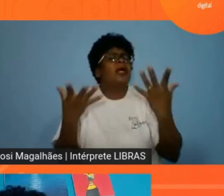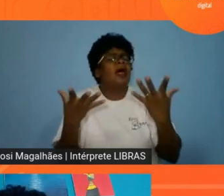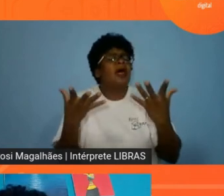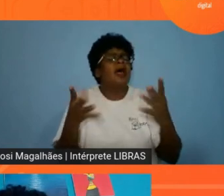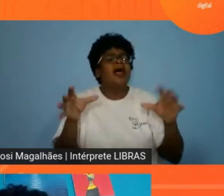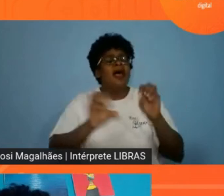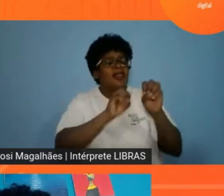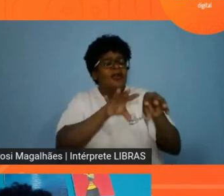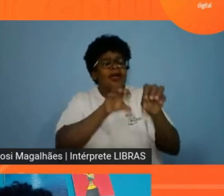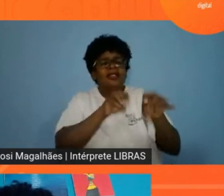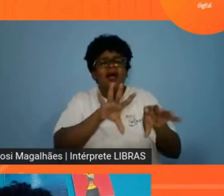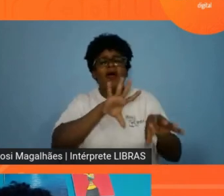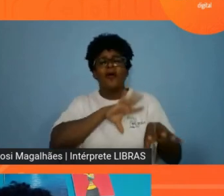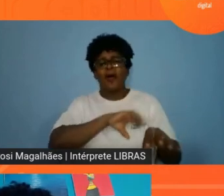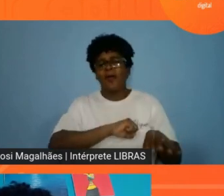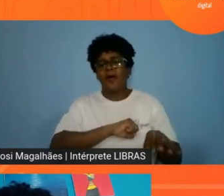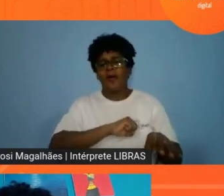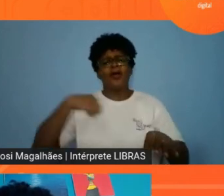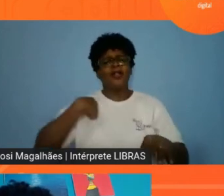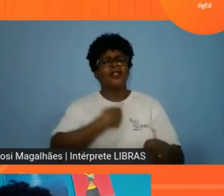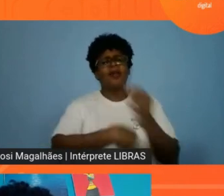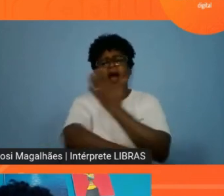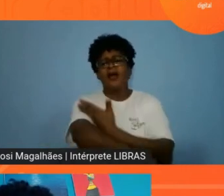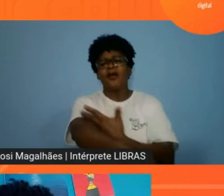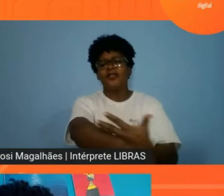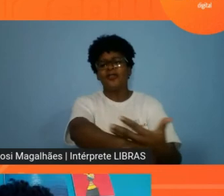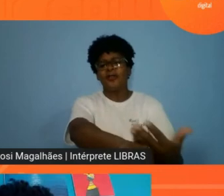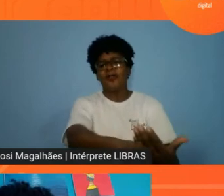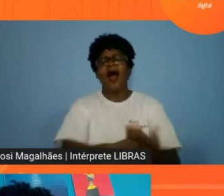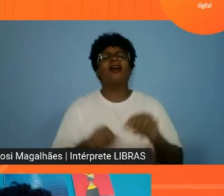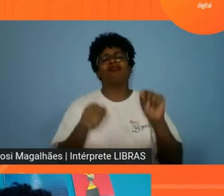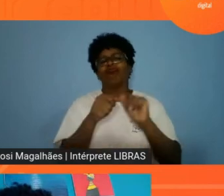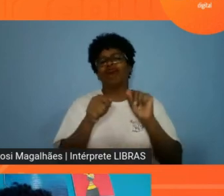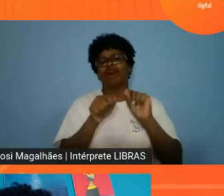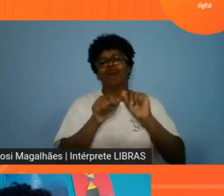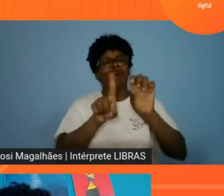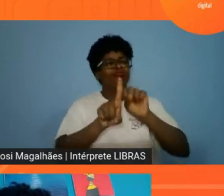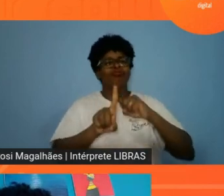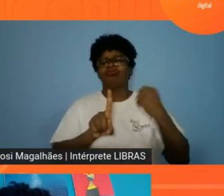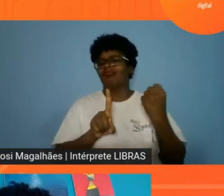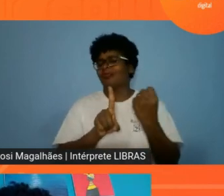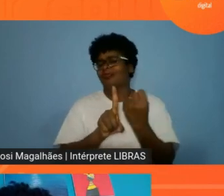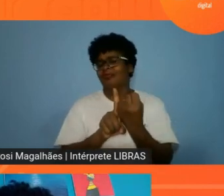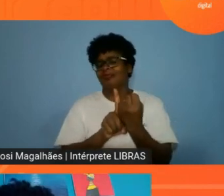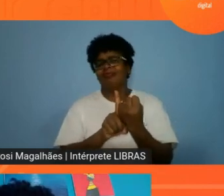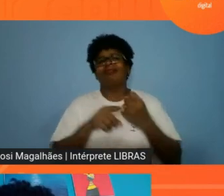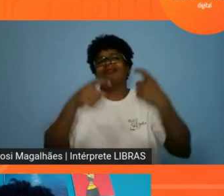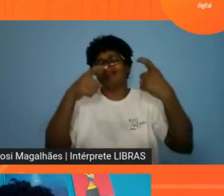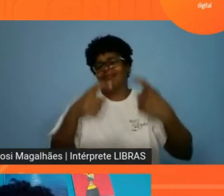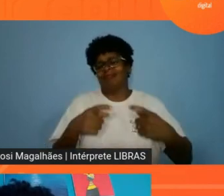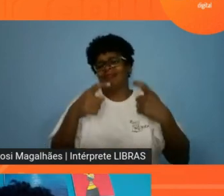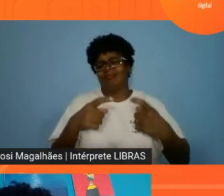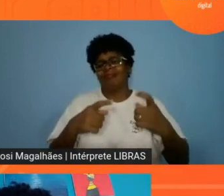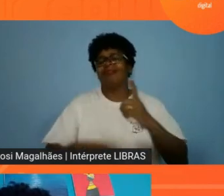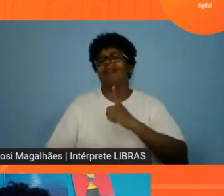né? Nós estamos acostumados com uma educação colonial monarca, aonde se cobra